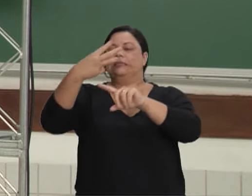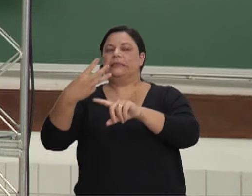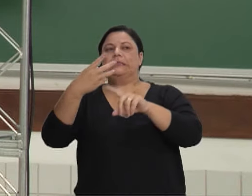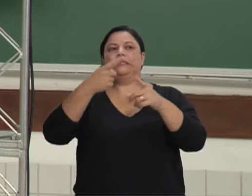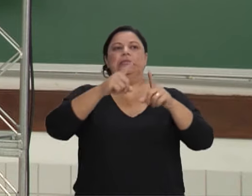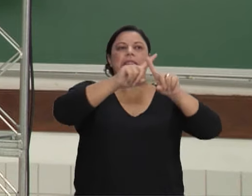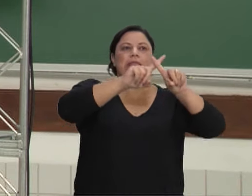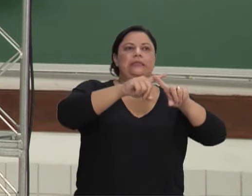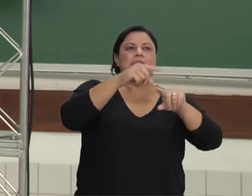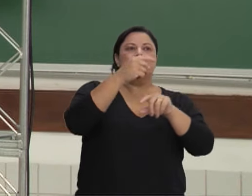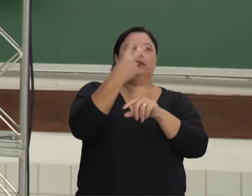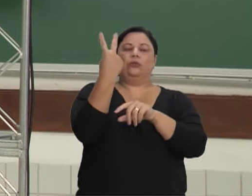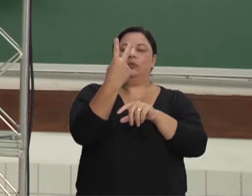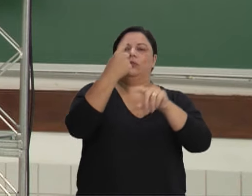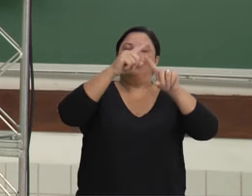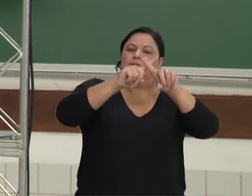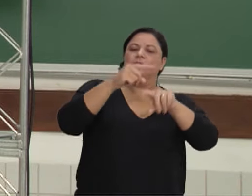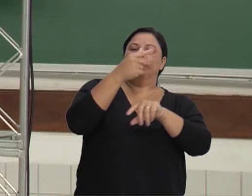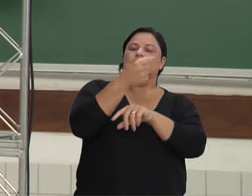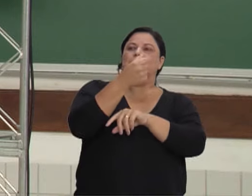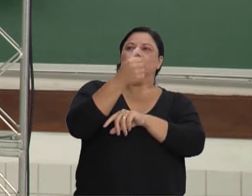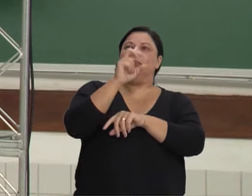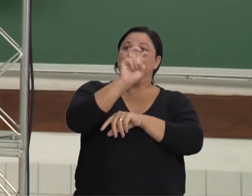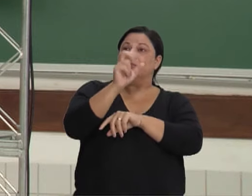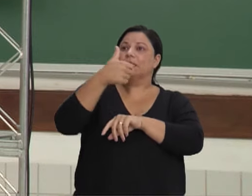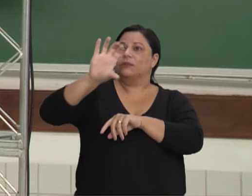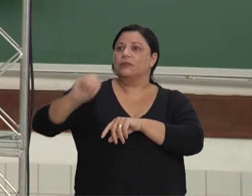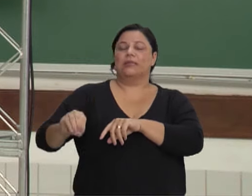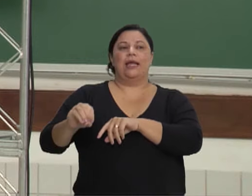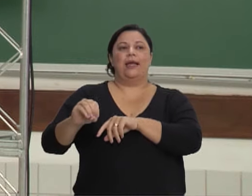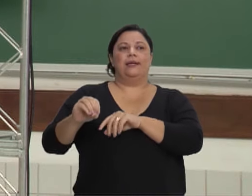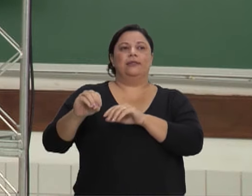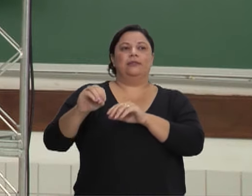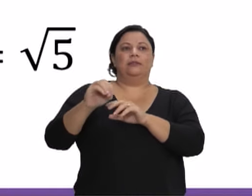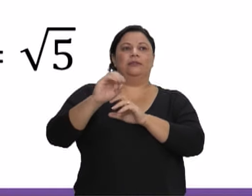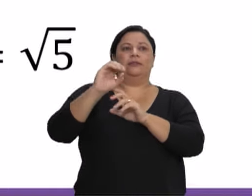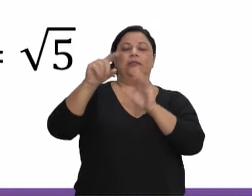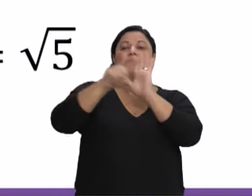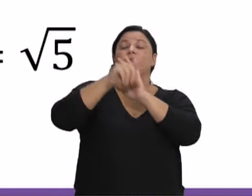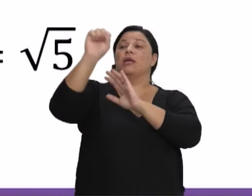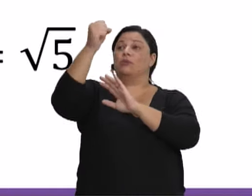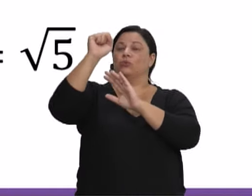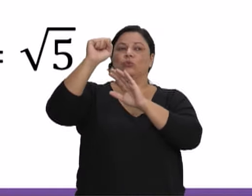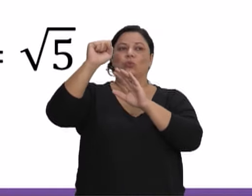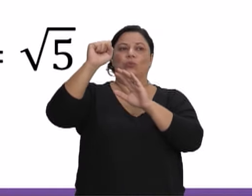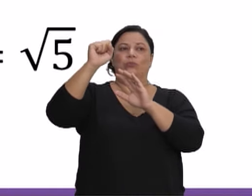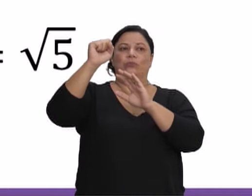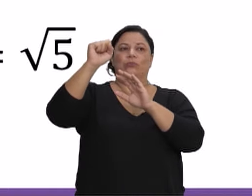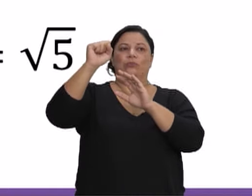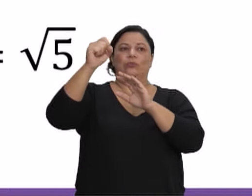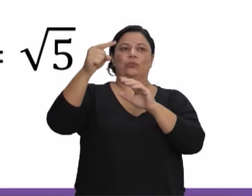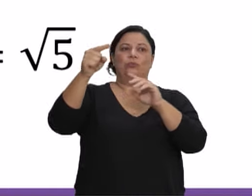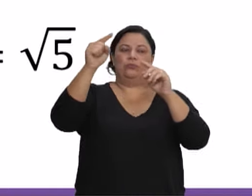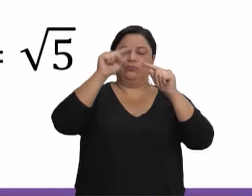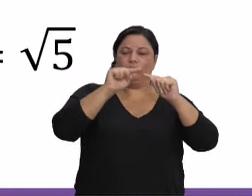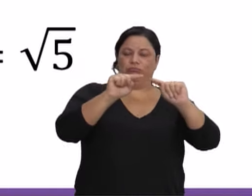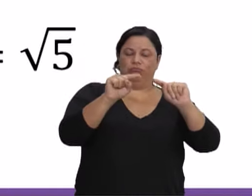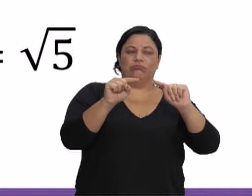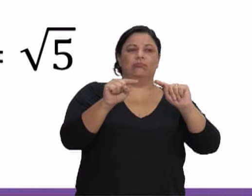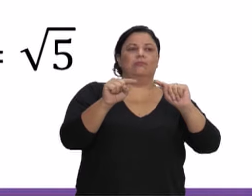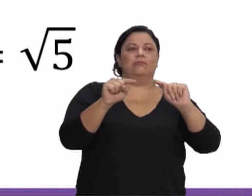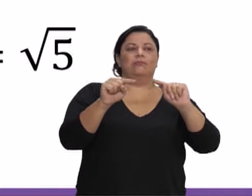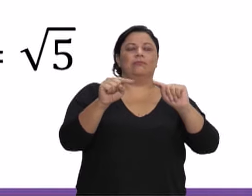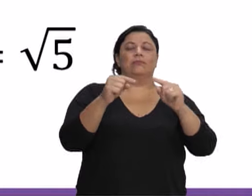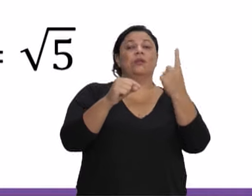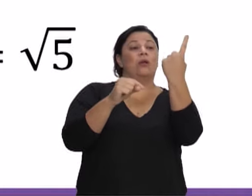vezes 5, 10. O menos 8, basta eu repetir ele aqui. Isso tudo vai ser igual a 1